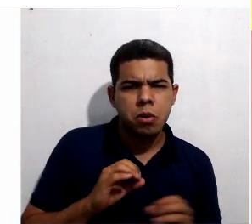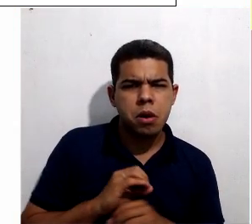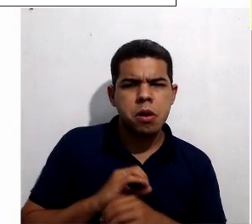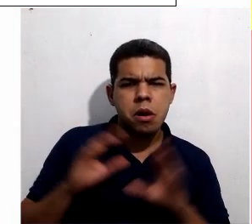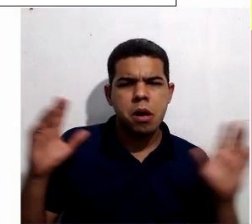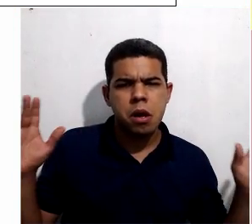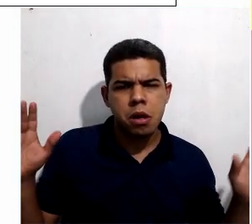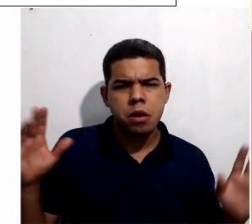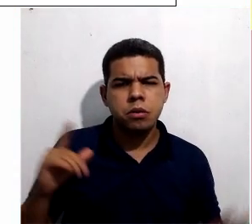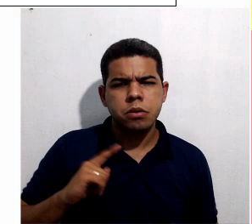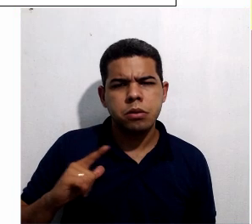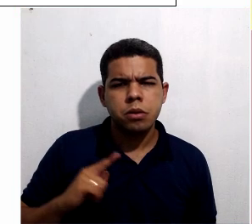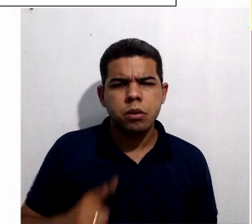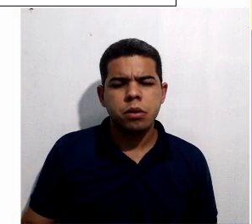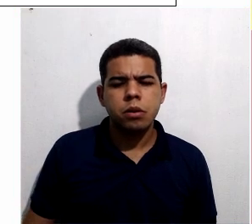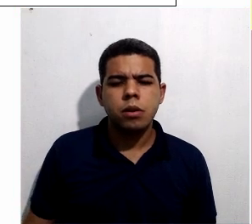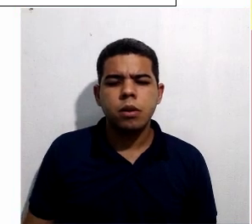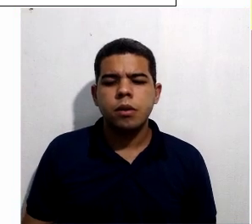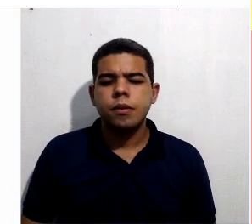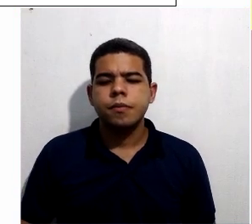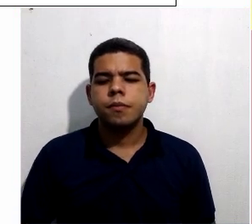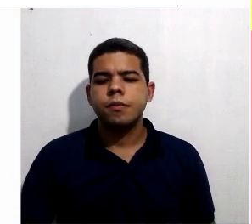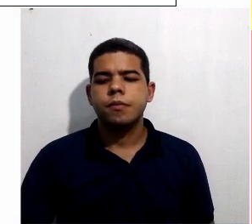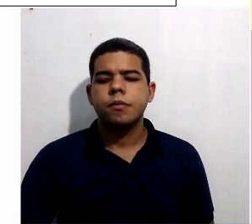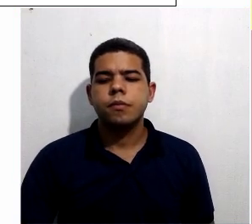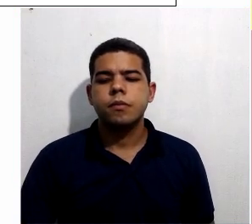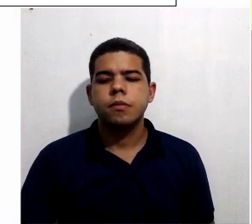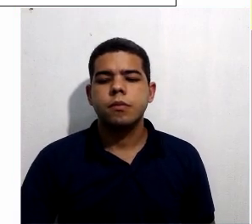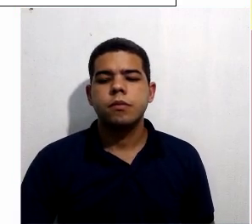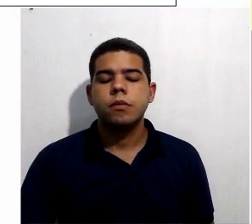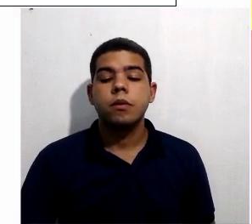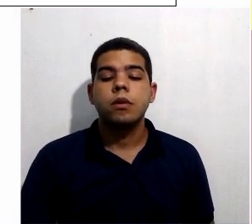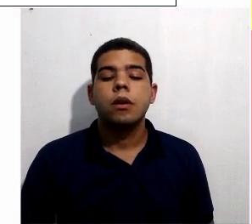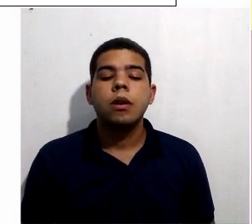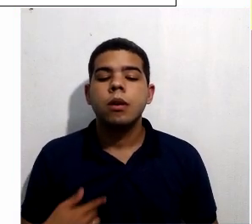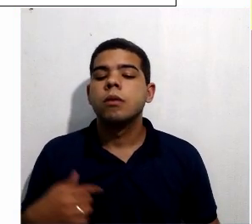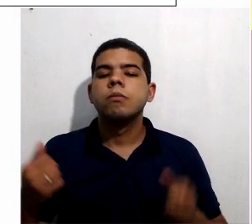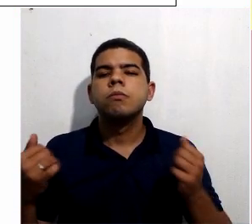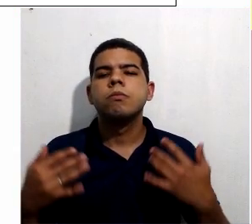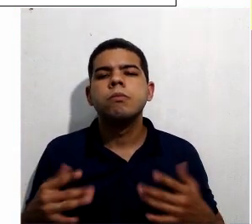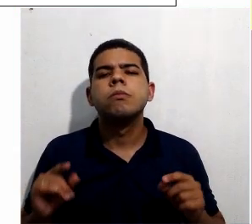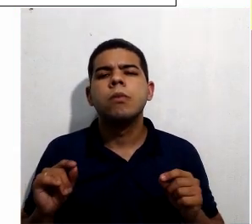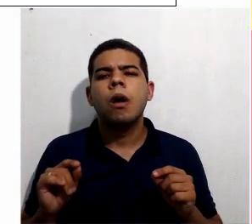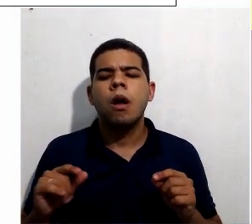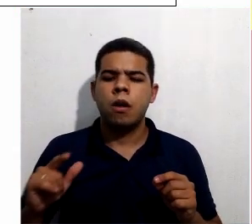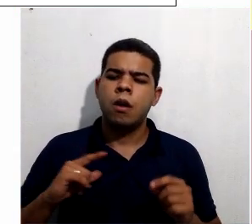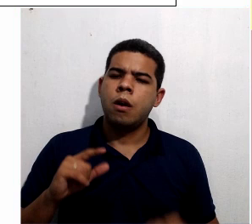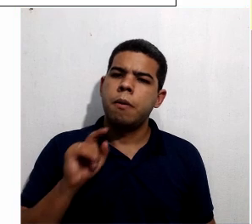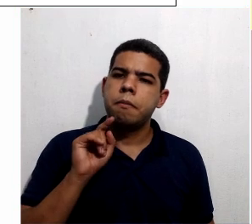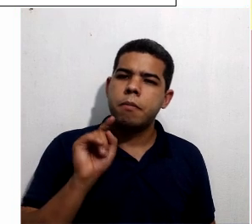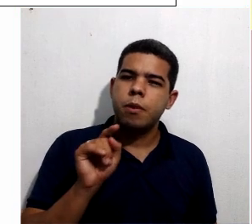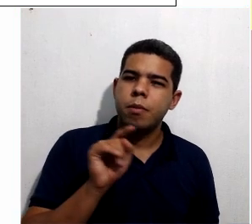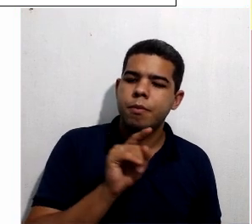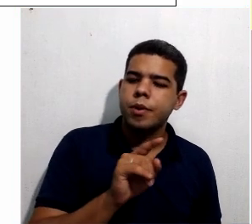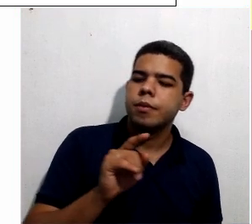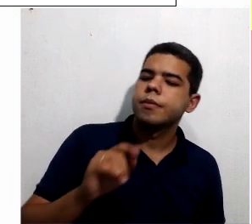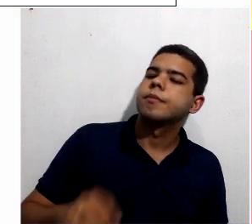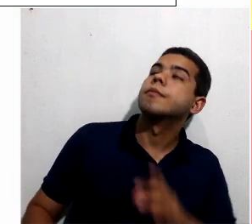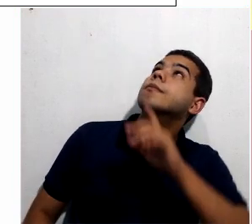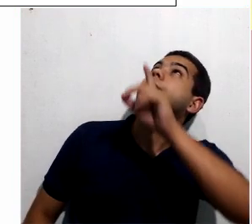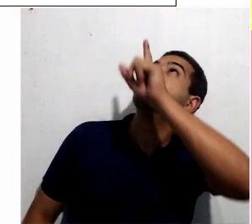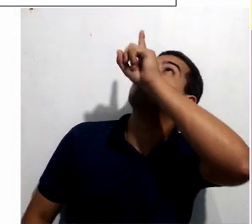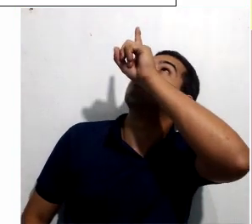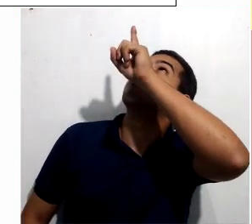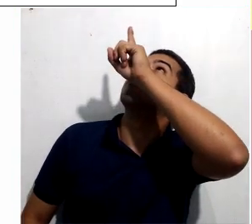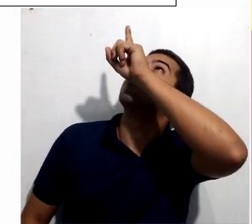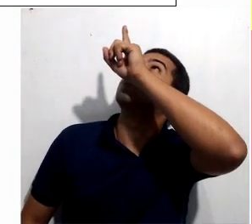sequência lógica, uma relação lógica entre um e outro, tá ok? Então, o que eu quis dizer a vocês é, existe ali as reticências, depois da